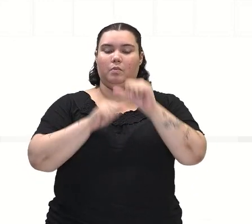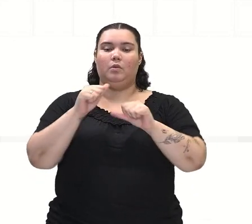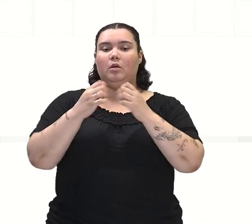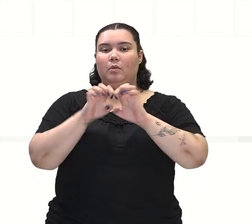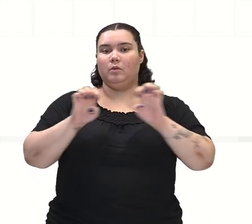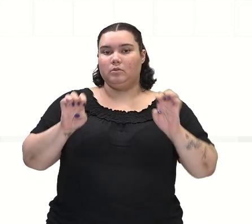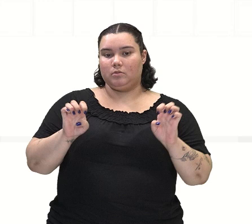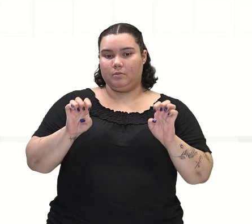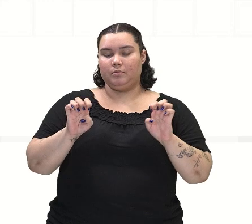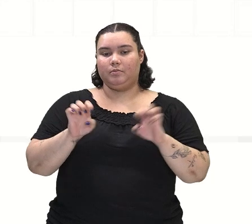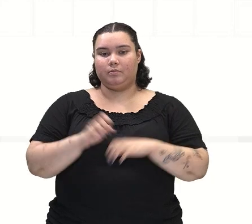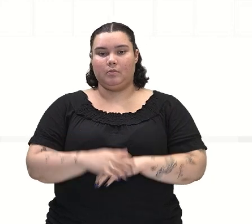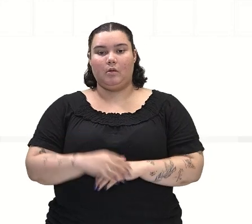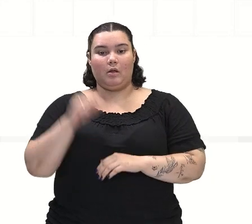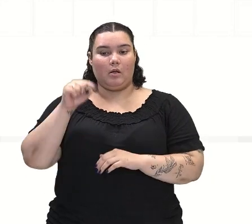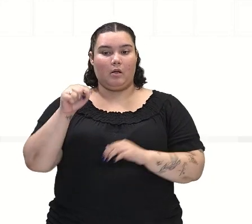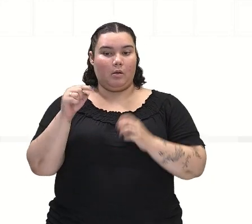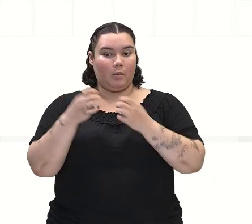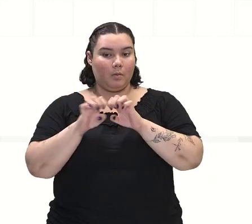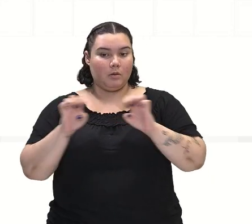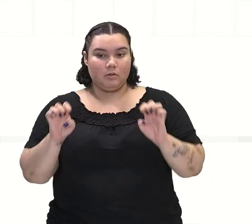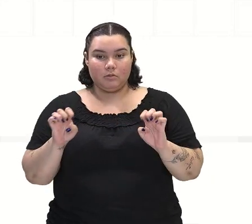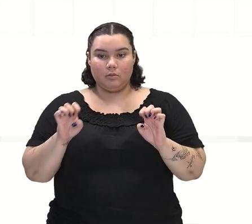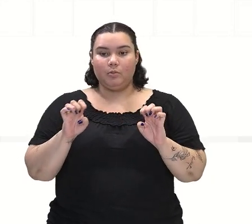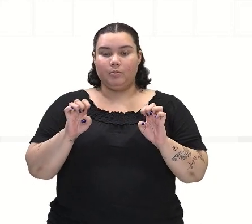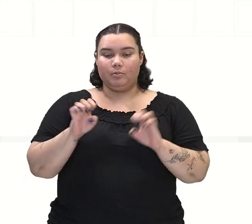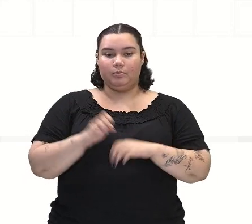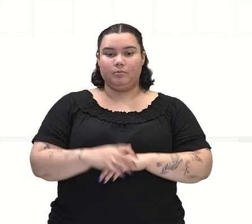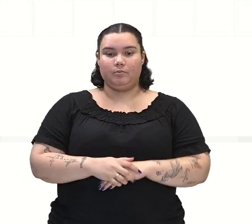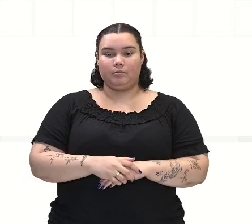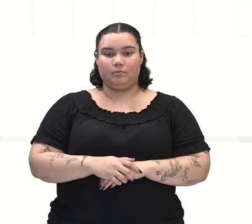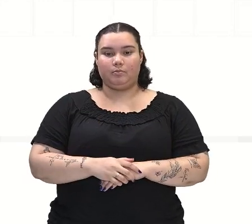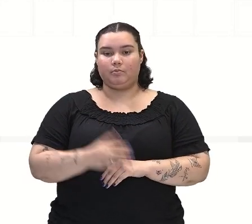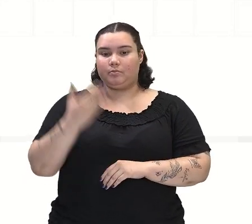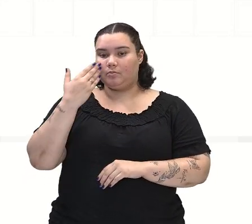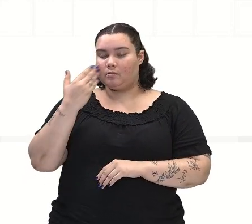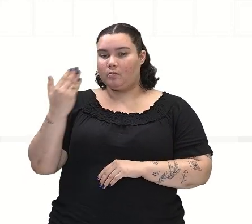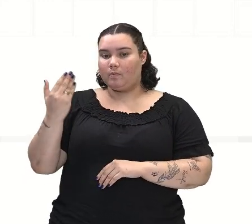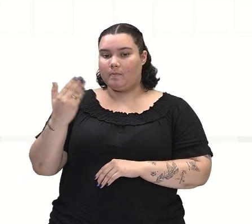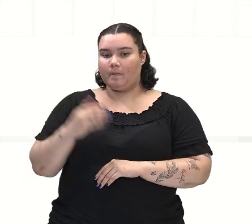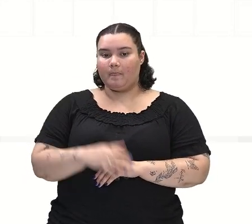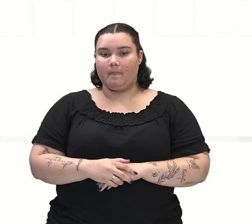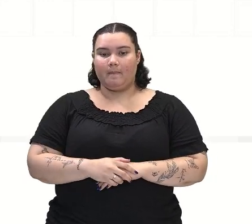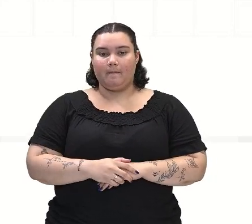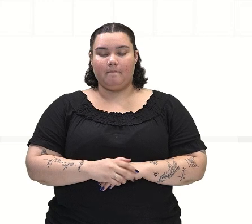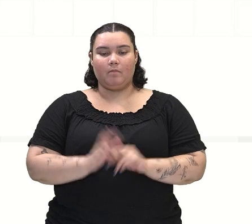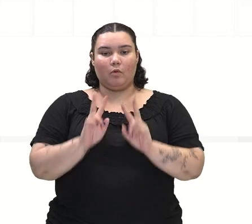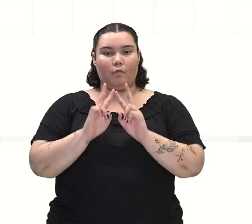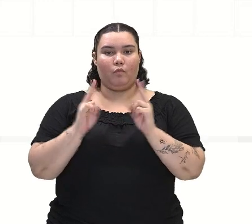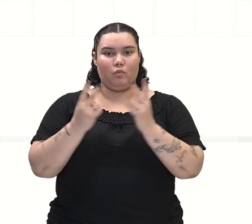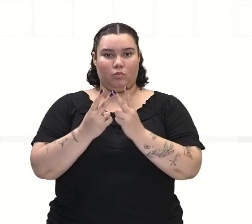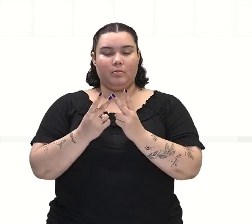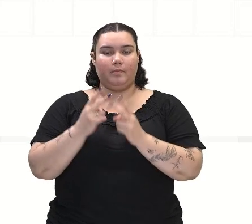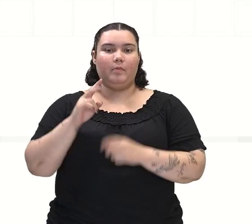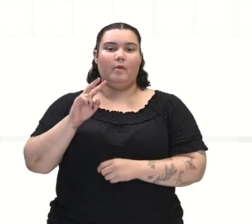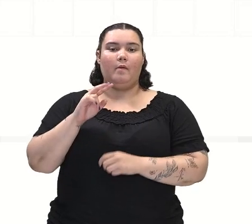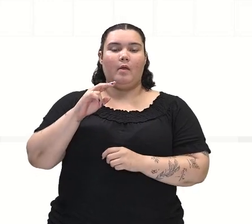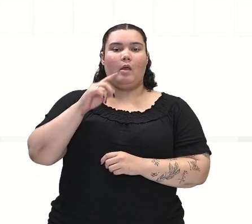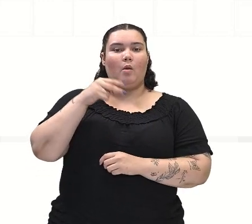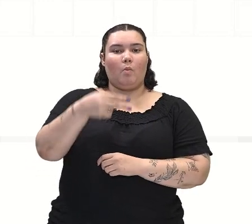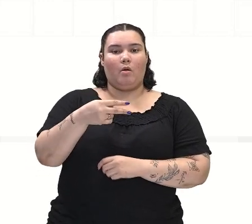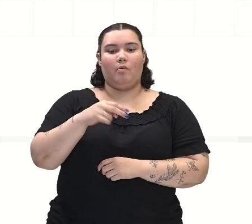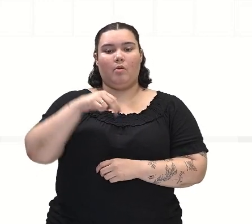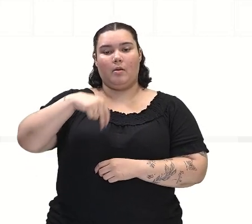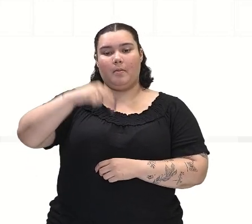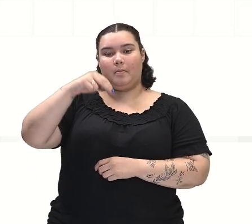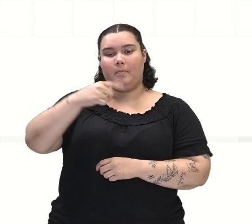né? E a fórmula, olha só, vai ser o número π vezes